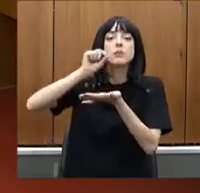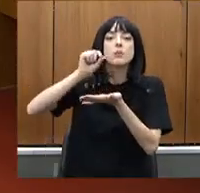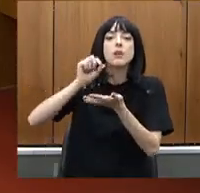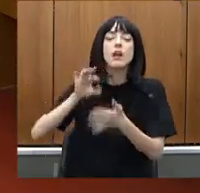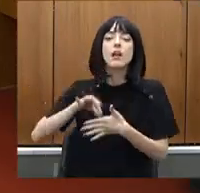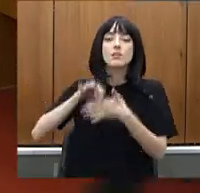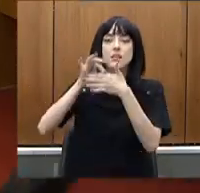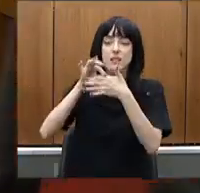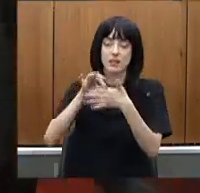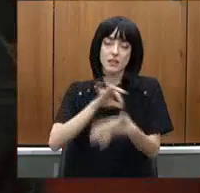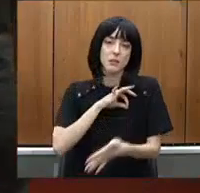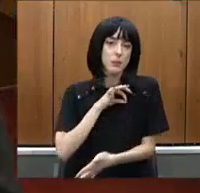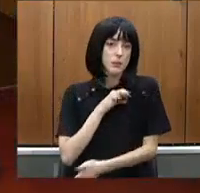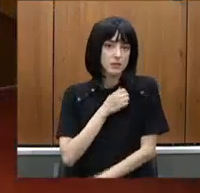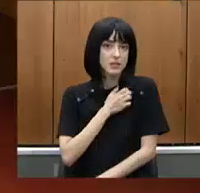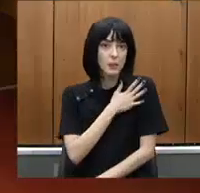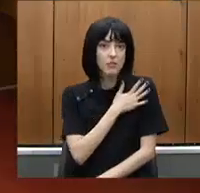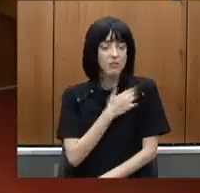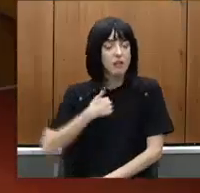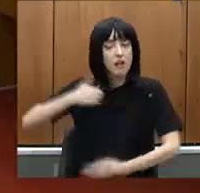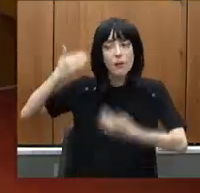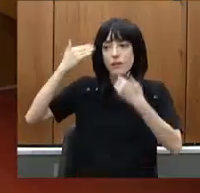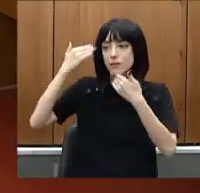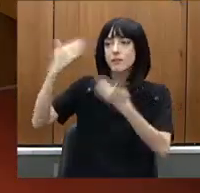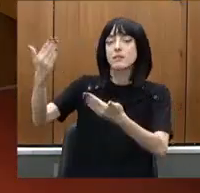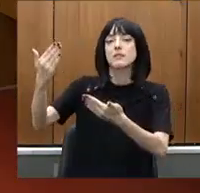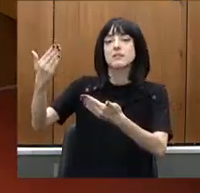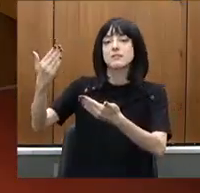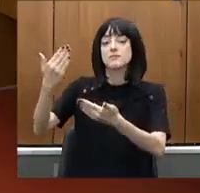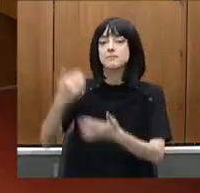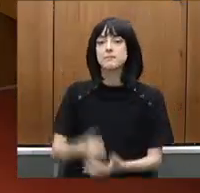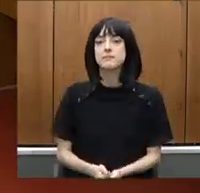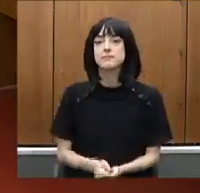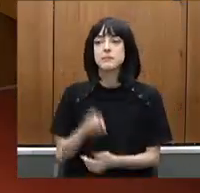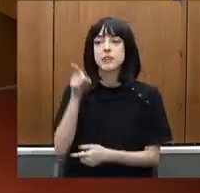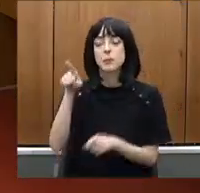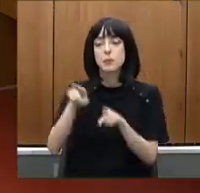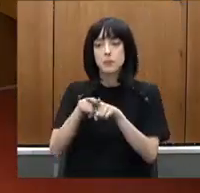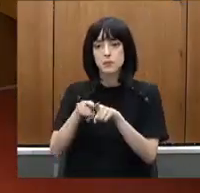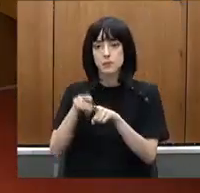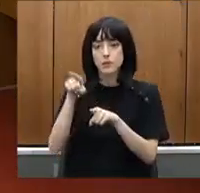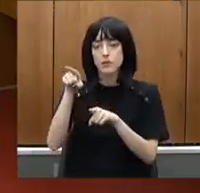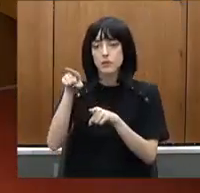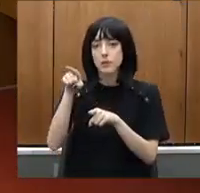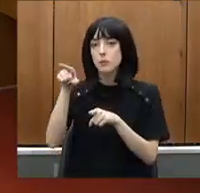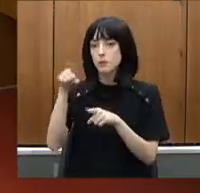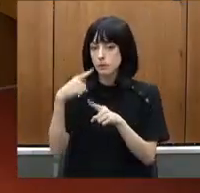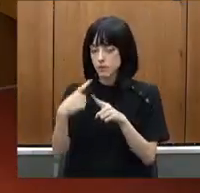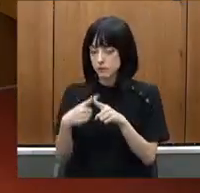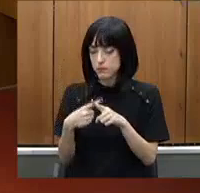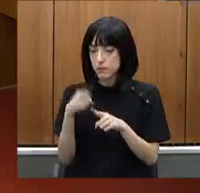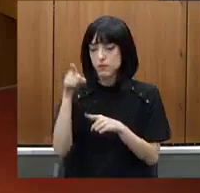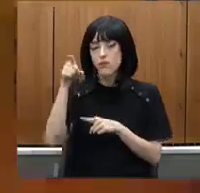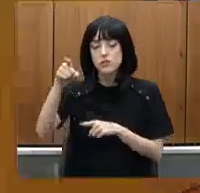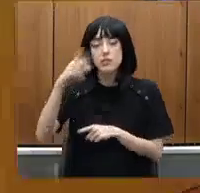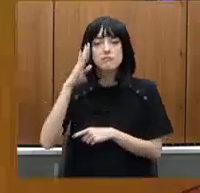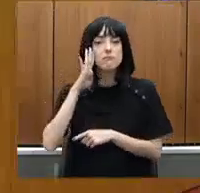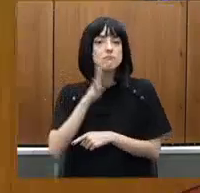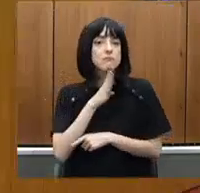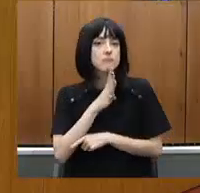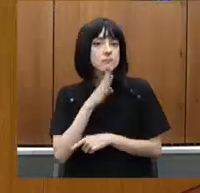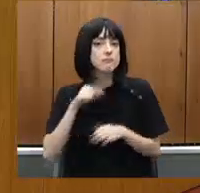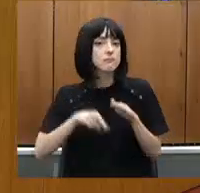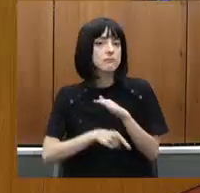termos pessoas que conhecem a instituição e que são parceiros nessa qualidade Muito obrigado